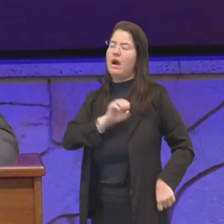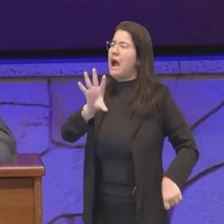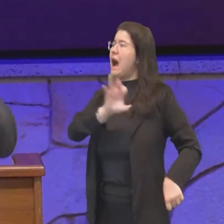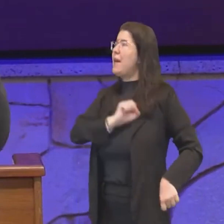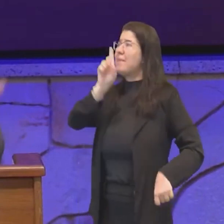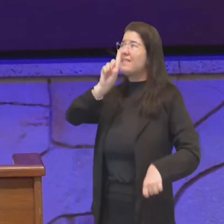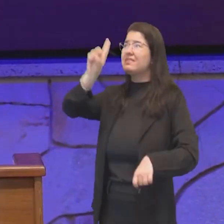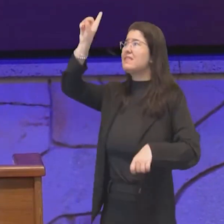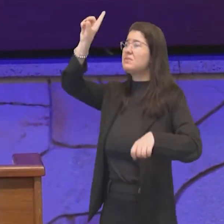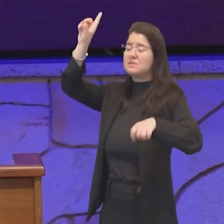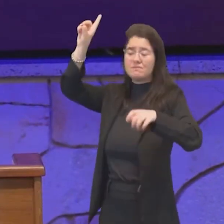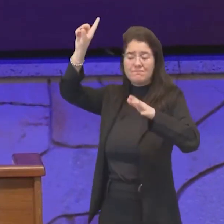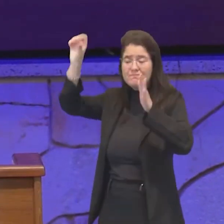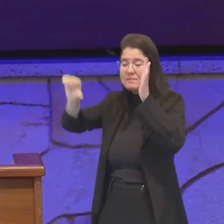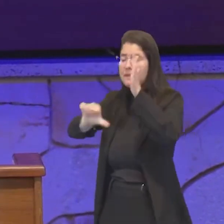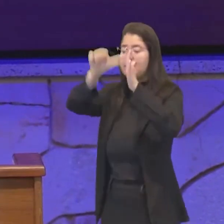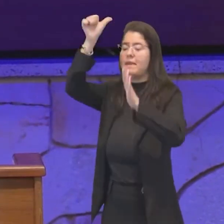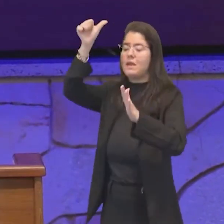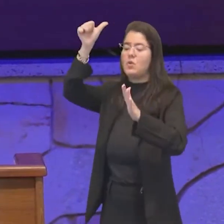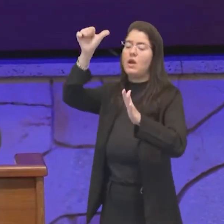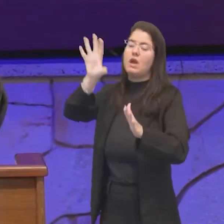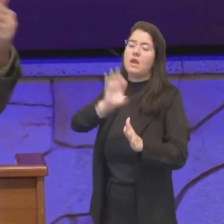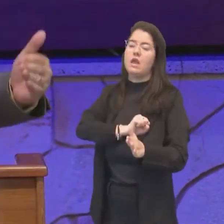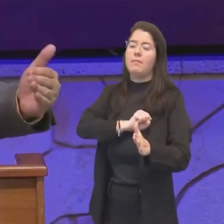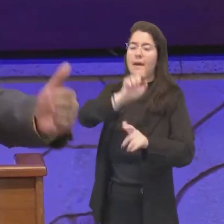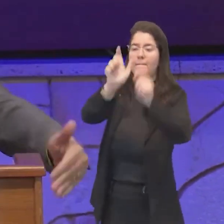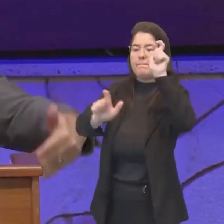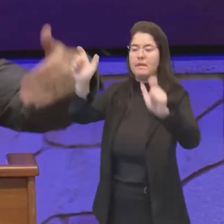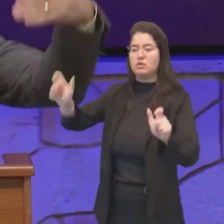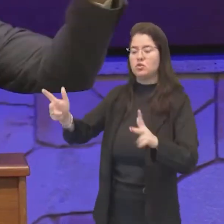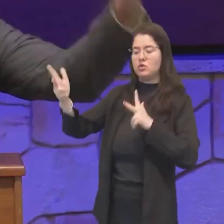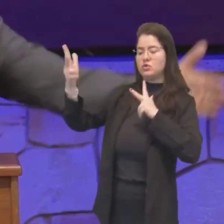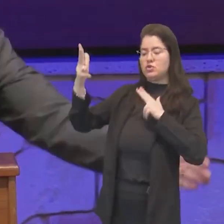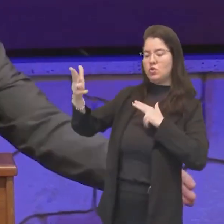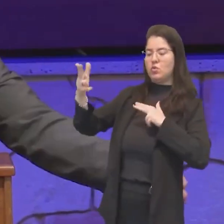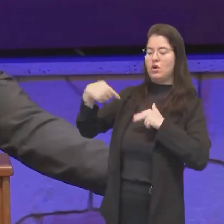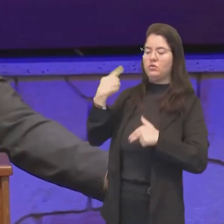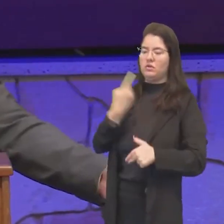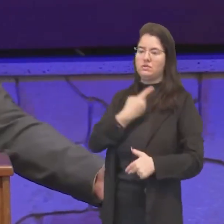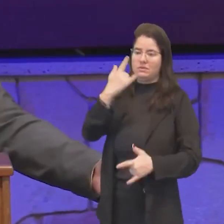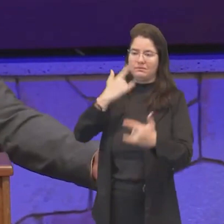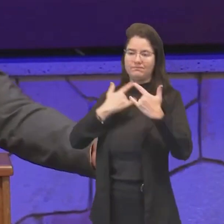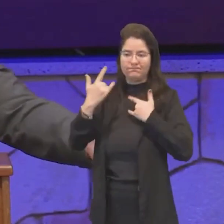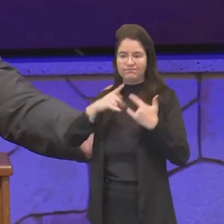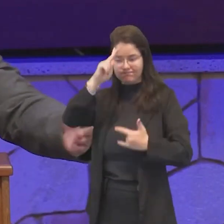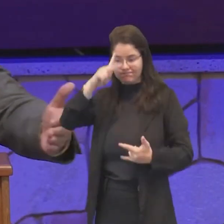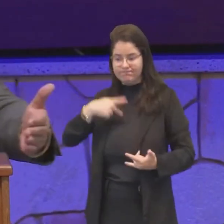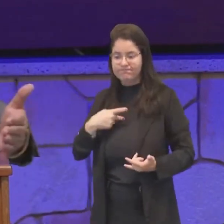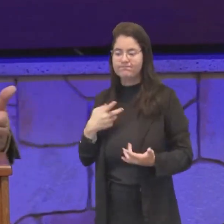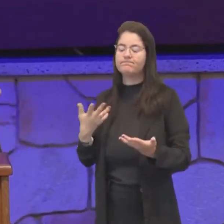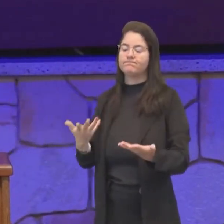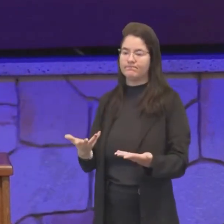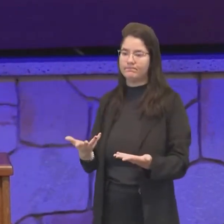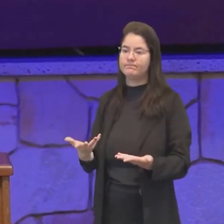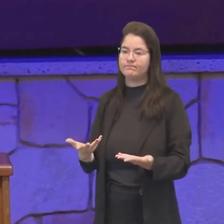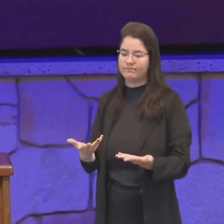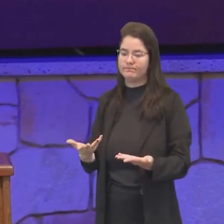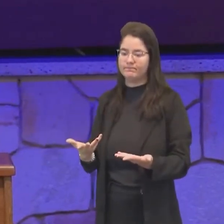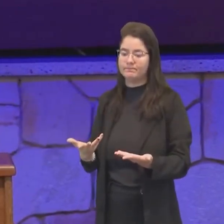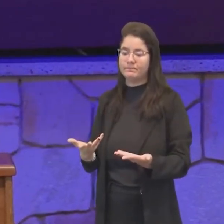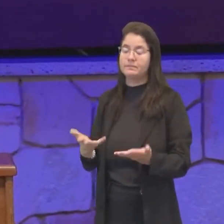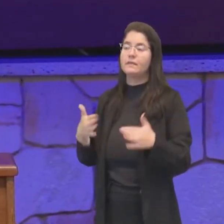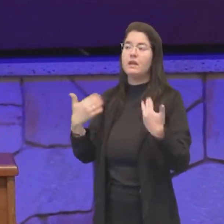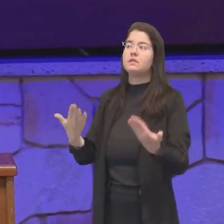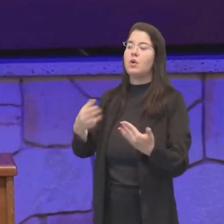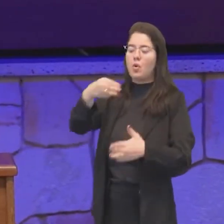as coisas, amar ao próximo como a si mesmo, ter compaixão e ter misericórdia das pessoas. É isto